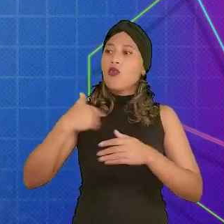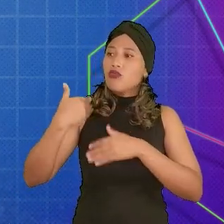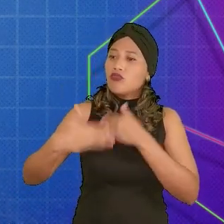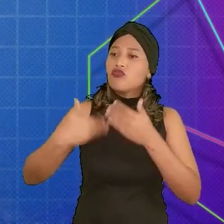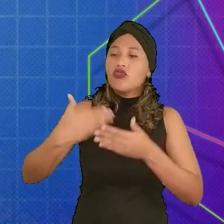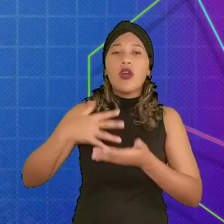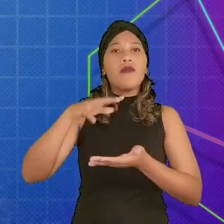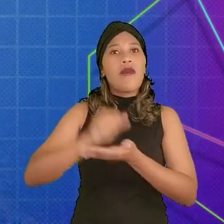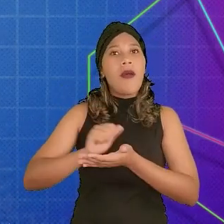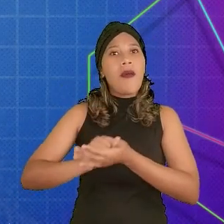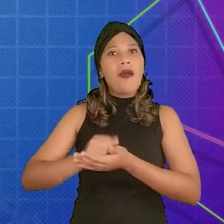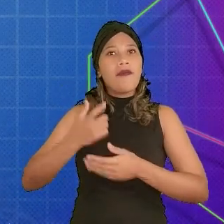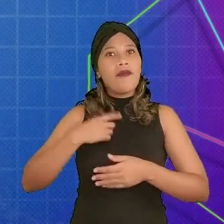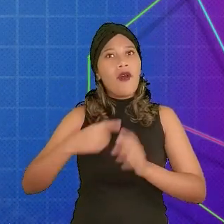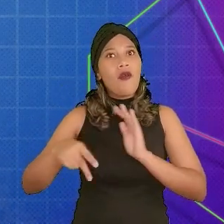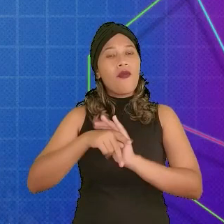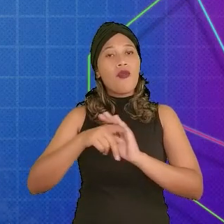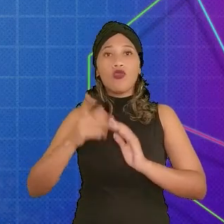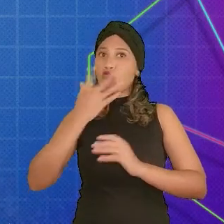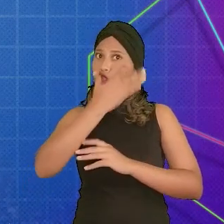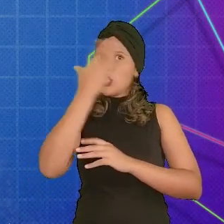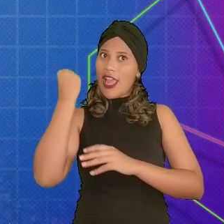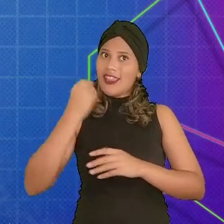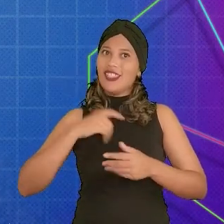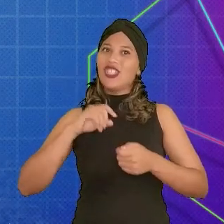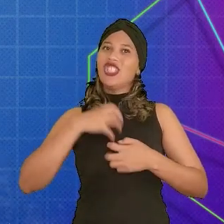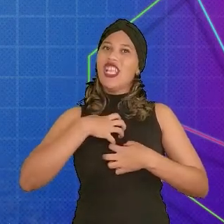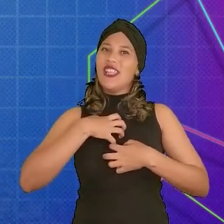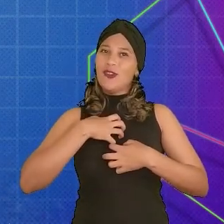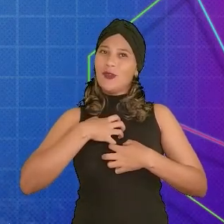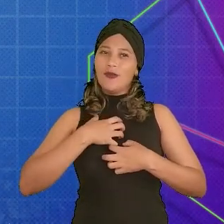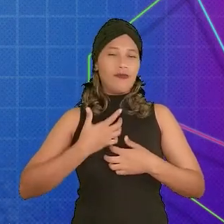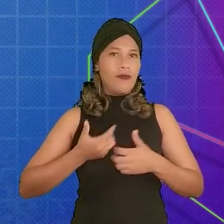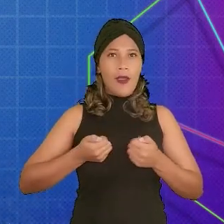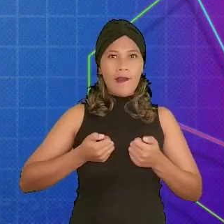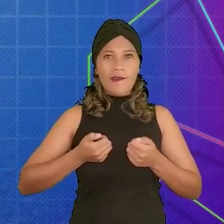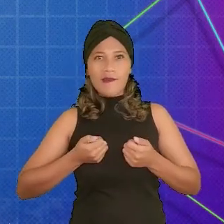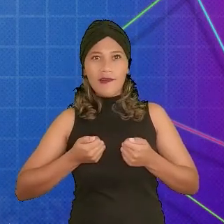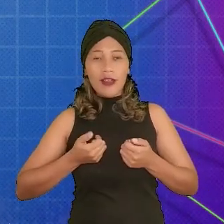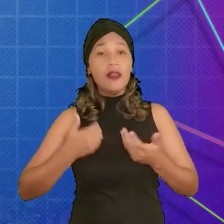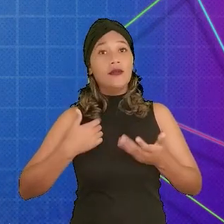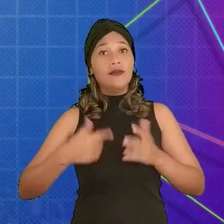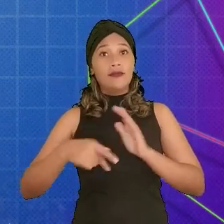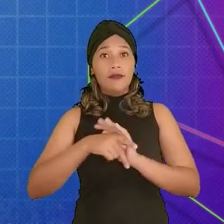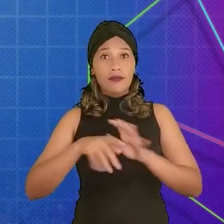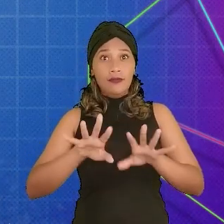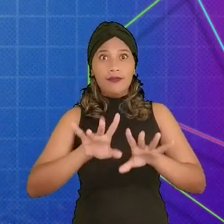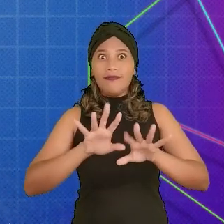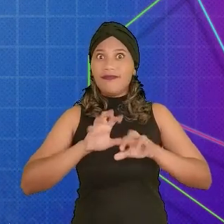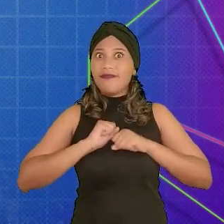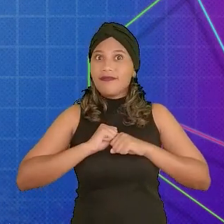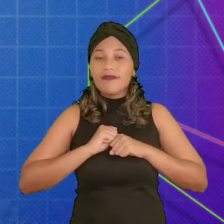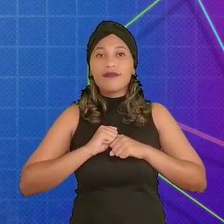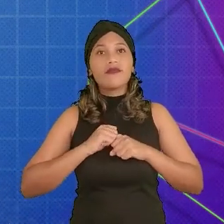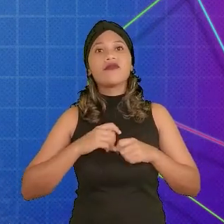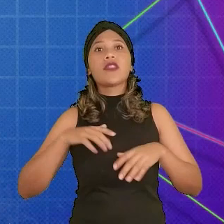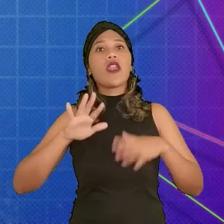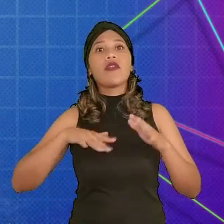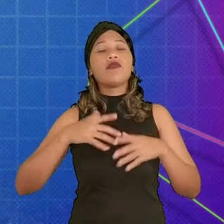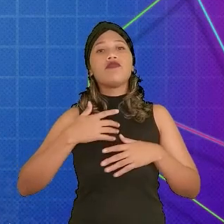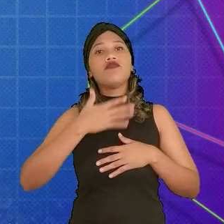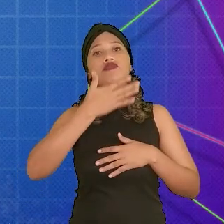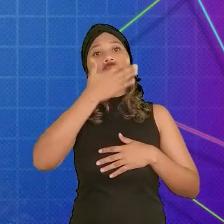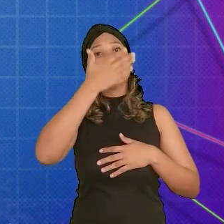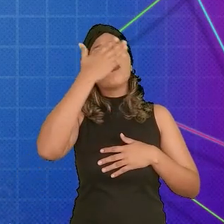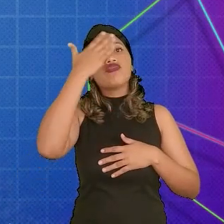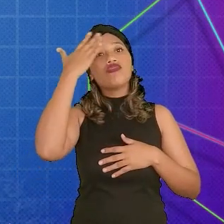e que ficam marcados no jogador, que não esquece esse jeito de jogar. Às vezes, esses padrões estão tão enraizados que nem